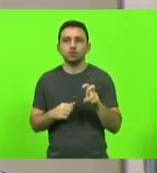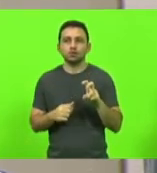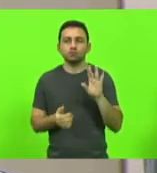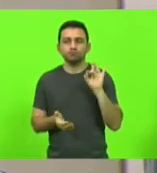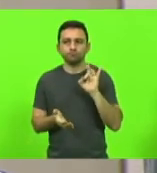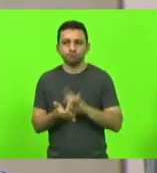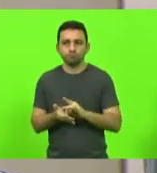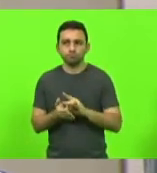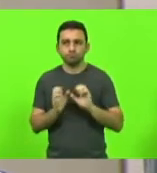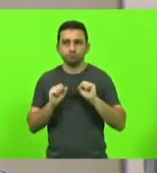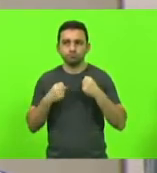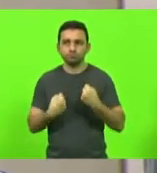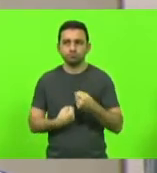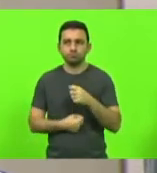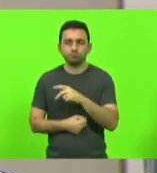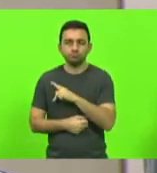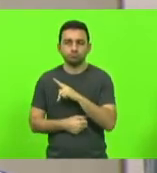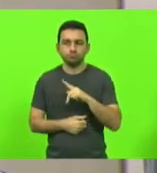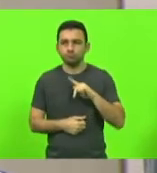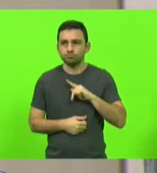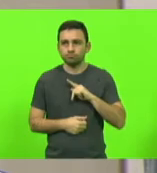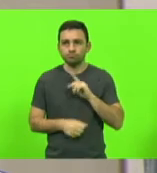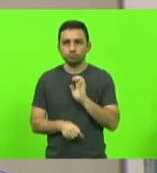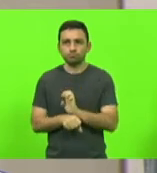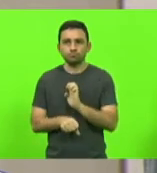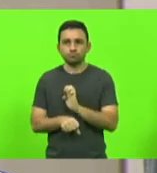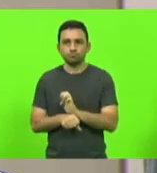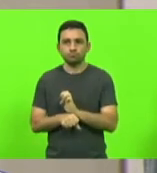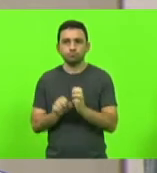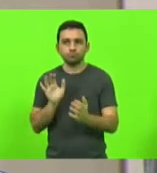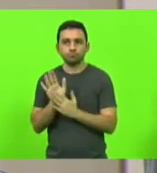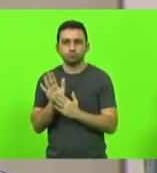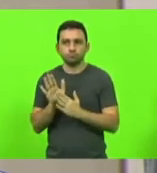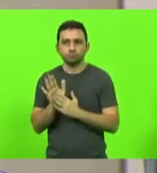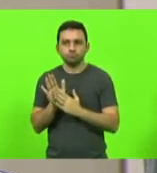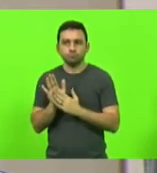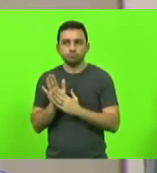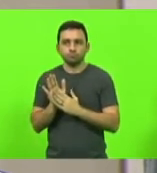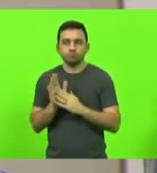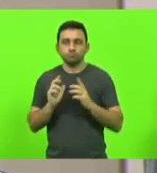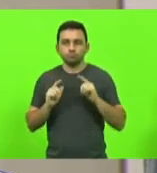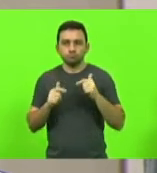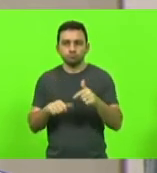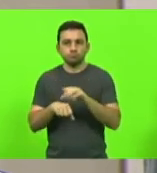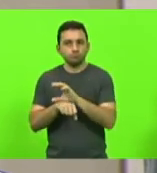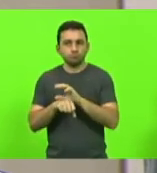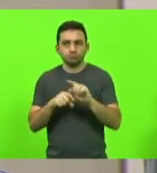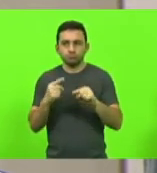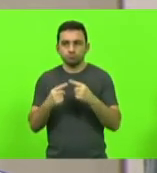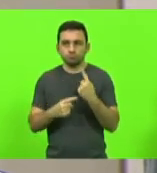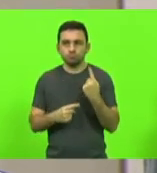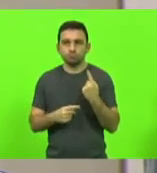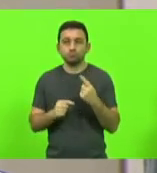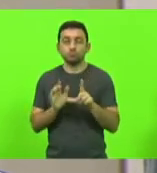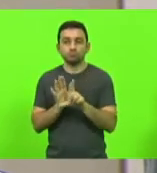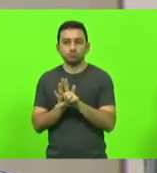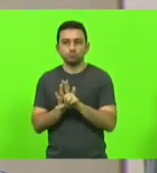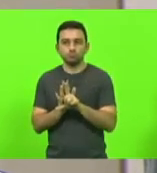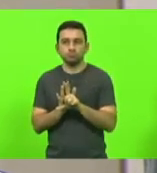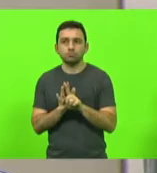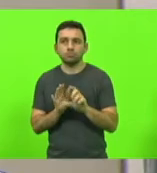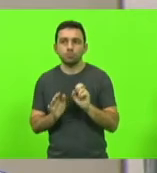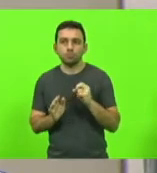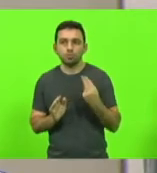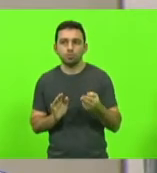legitimidade ao defensor público geral estadual para a propositura de ação direta de inconstitucionalidade de lei ou ato normativo estadual